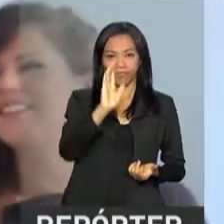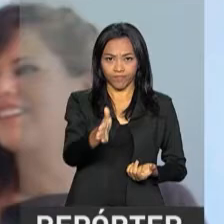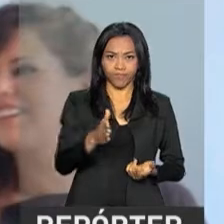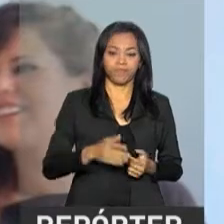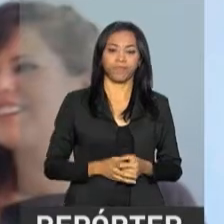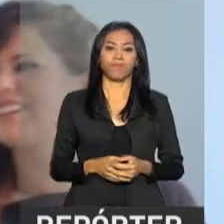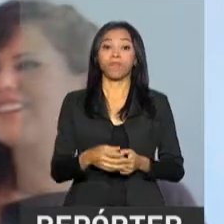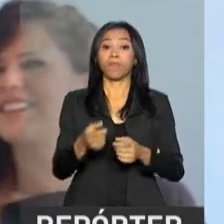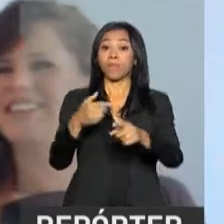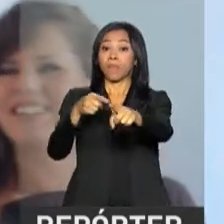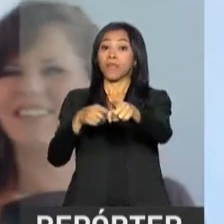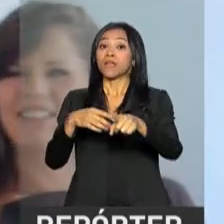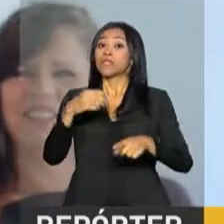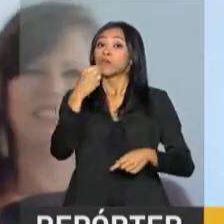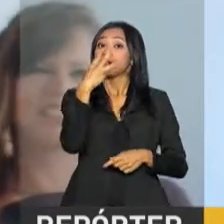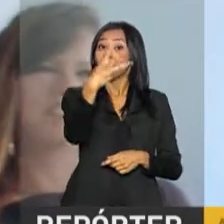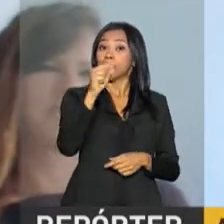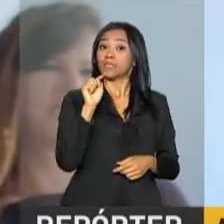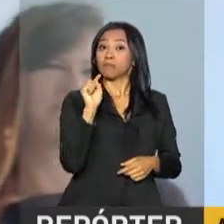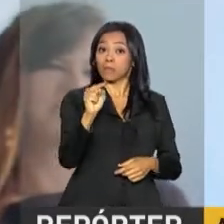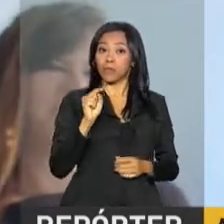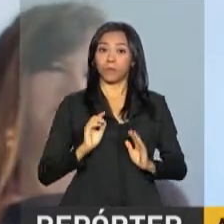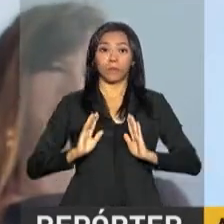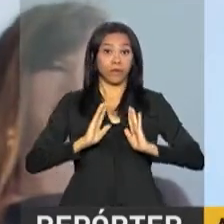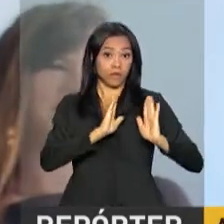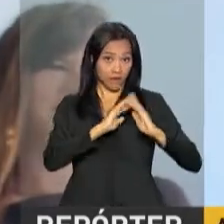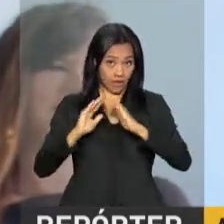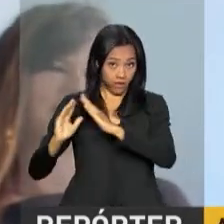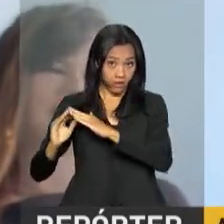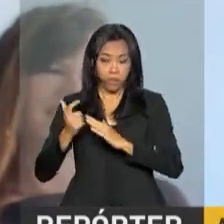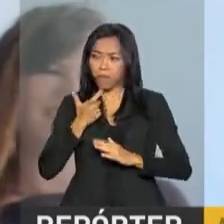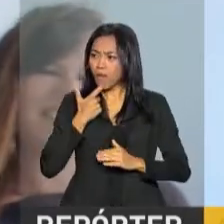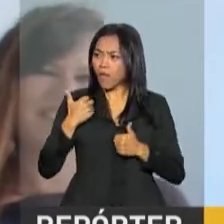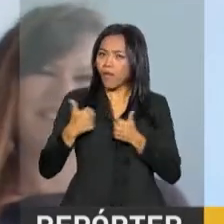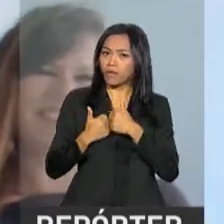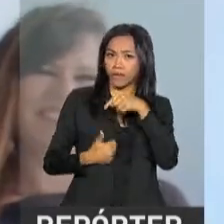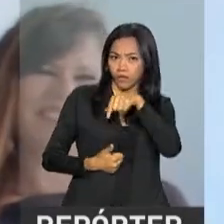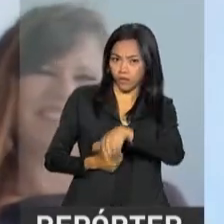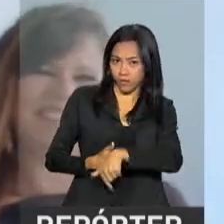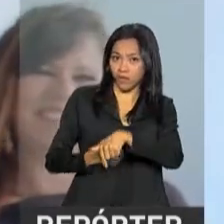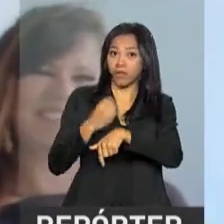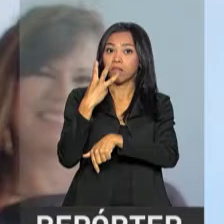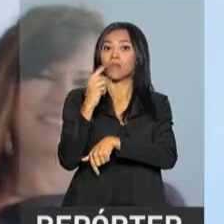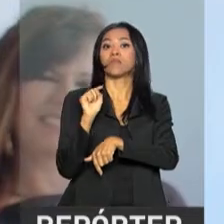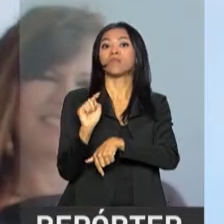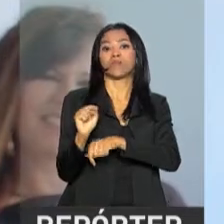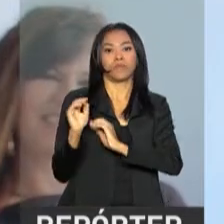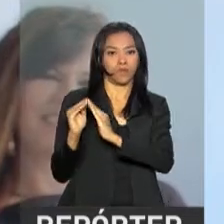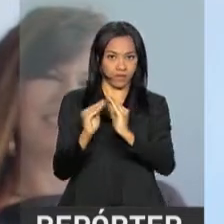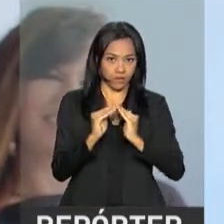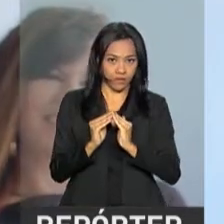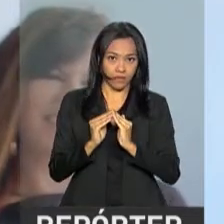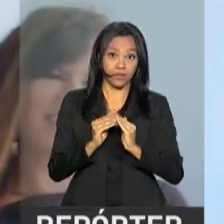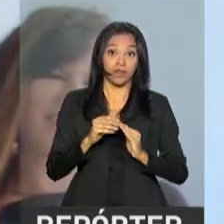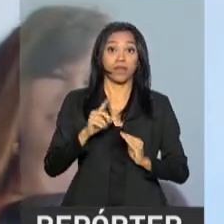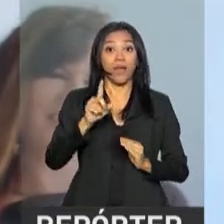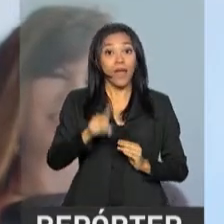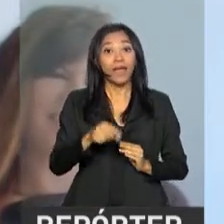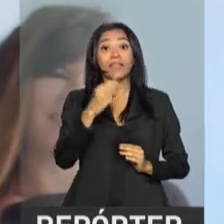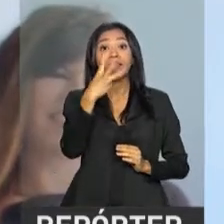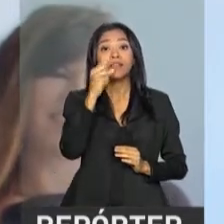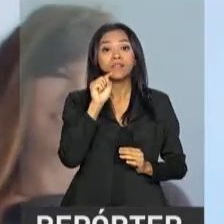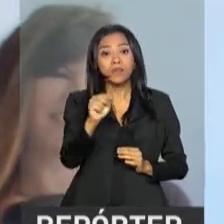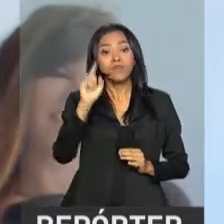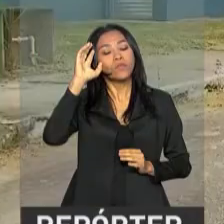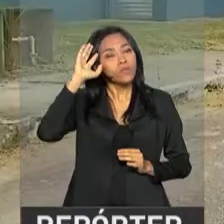três mil moradias do residencial provãncia aqui bem próximo três mil moradias são 3 mil sonhos